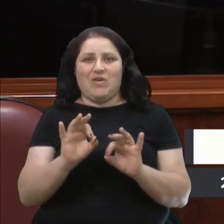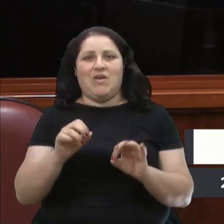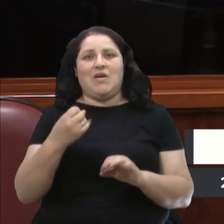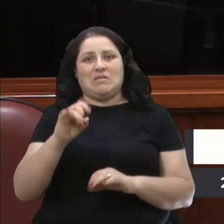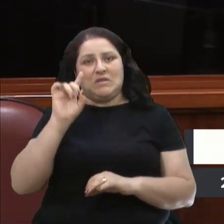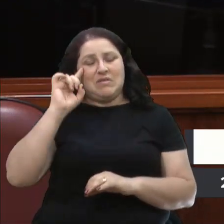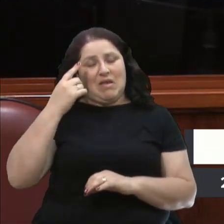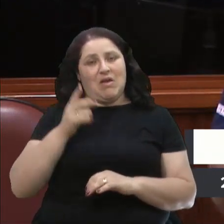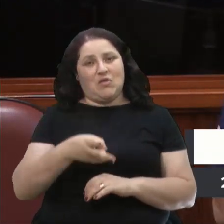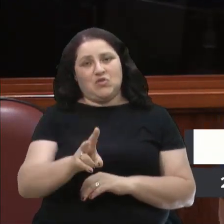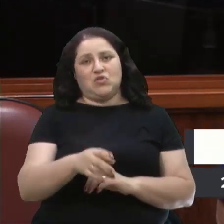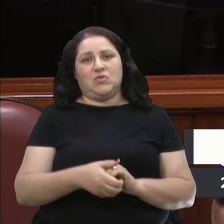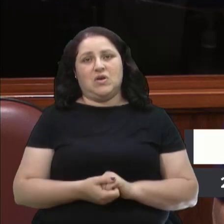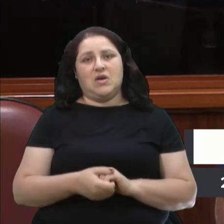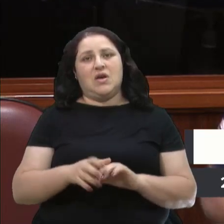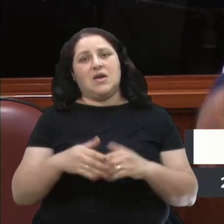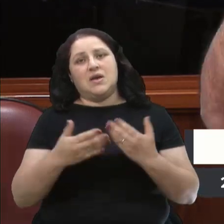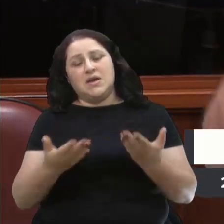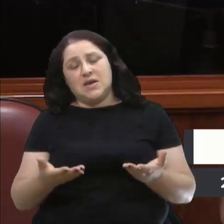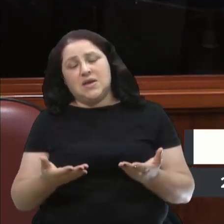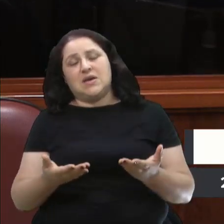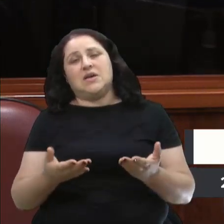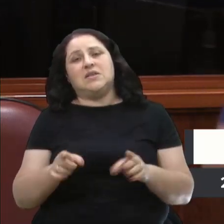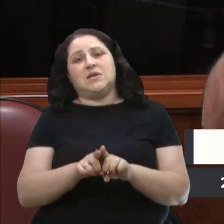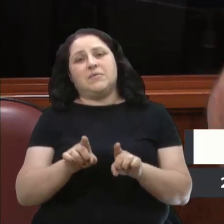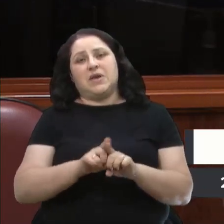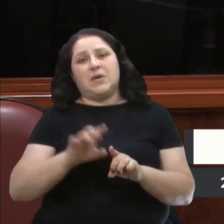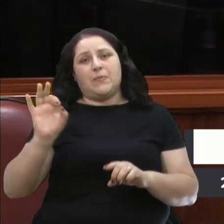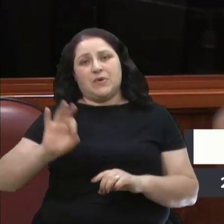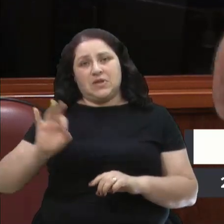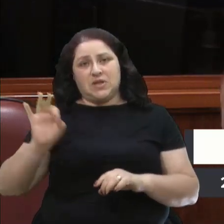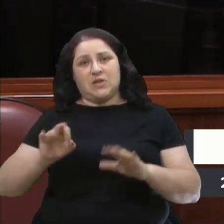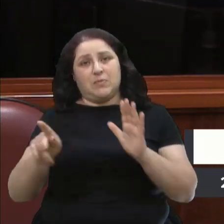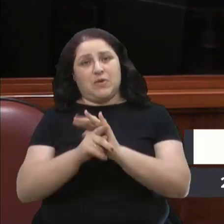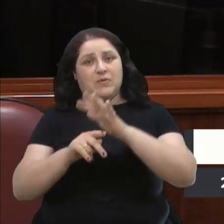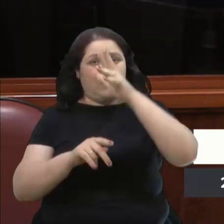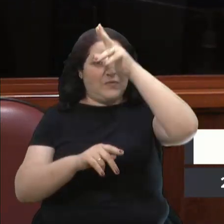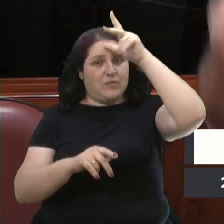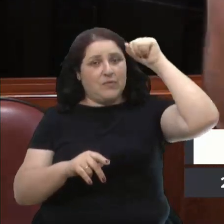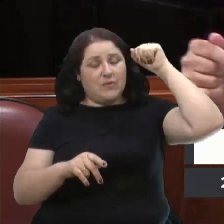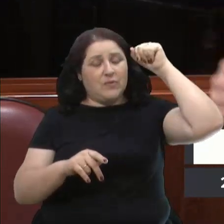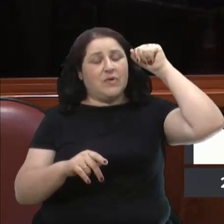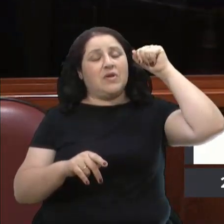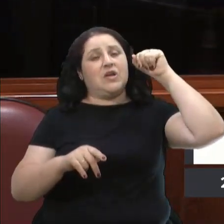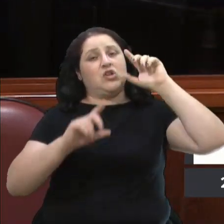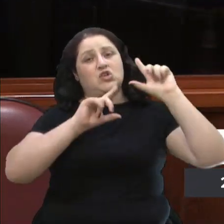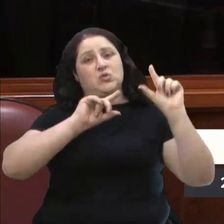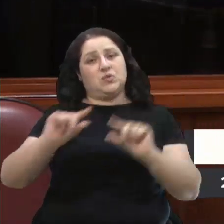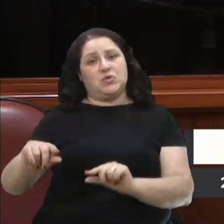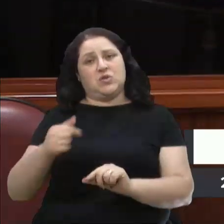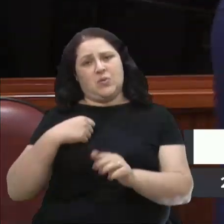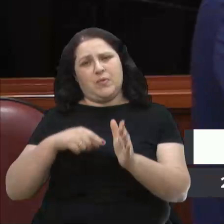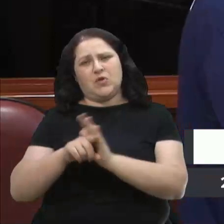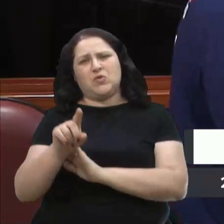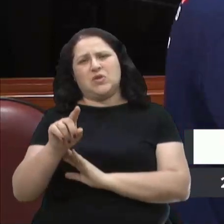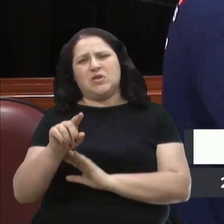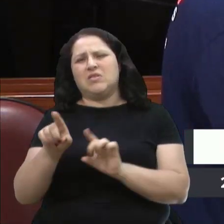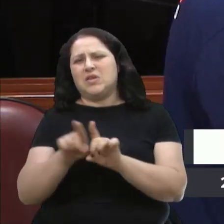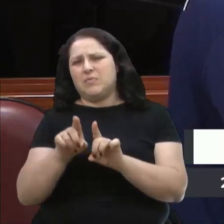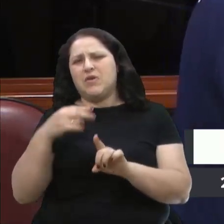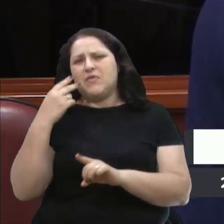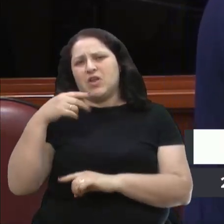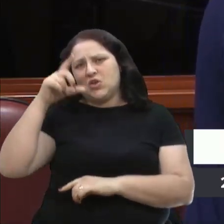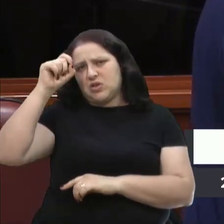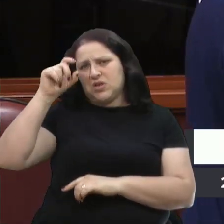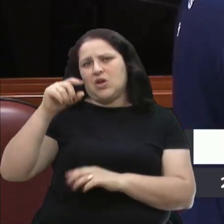ideia é seguir. E uma alíquota patronal diminuída. E é isso que eu perguntei. Aliás, vereador